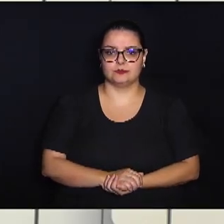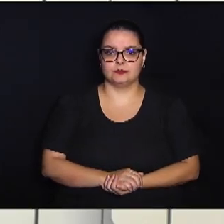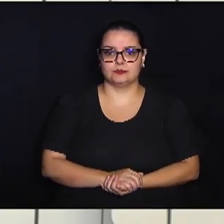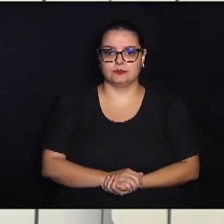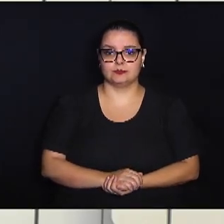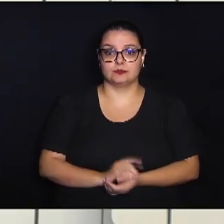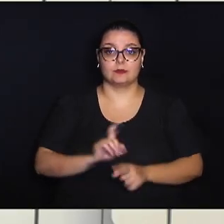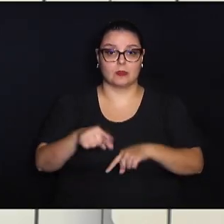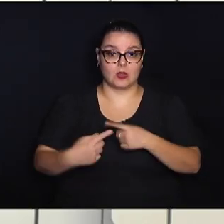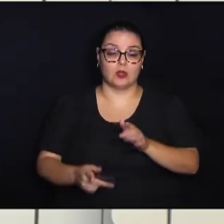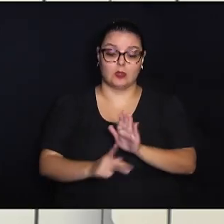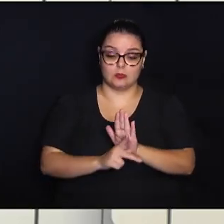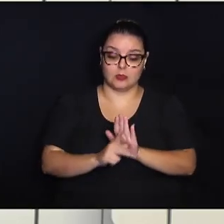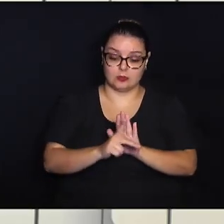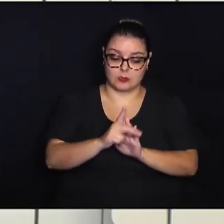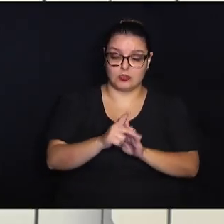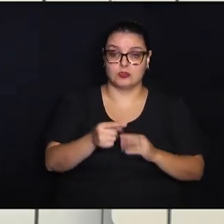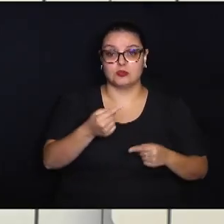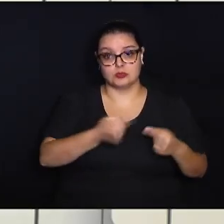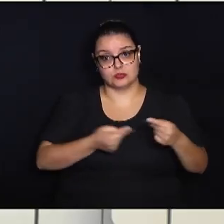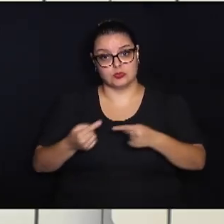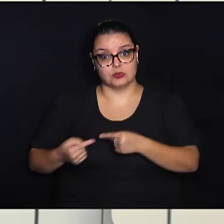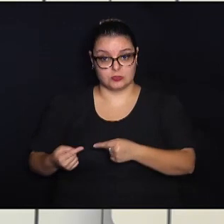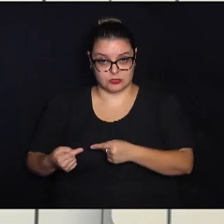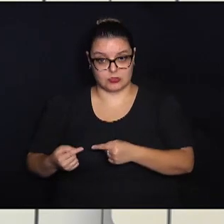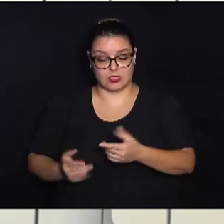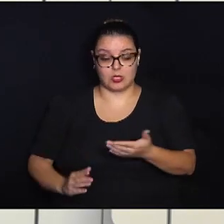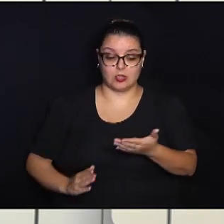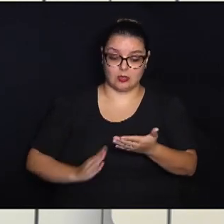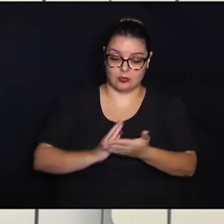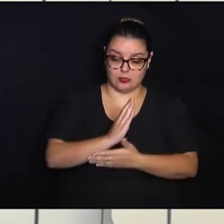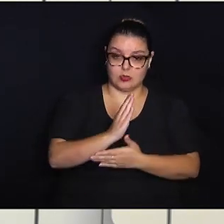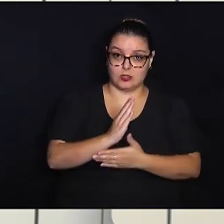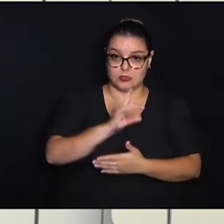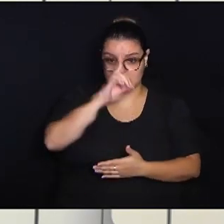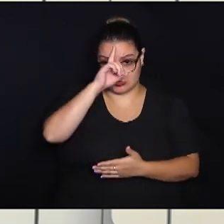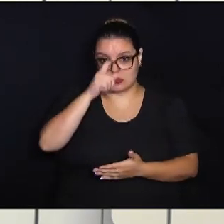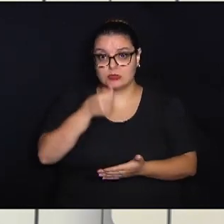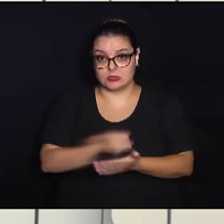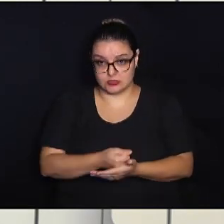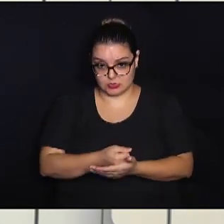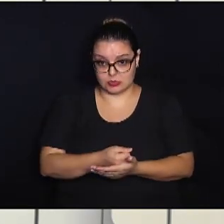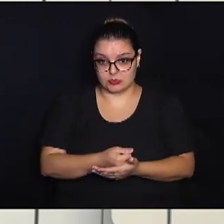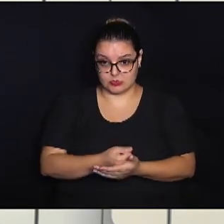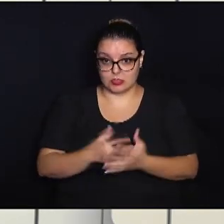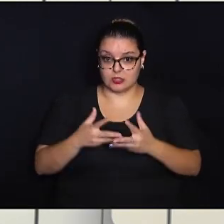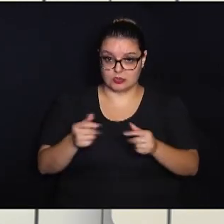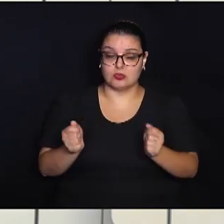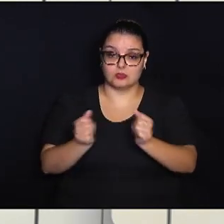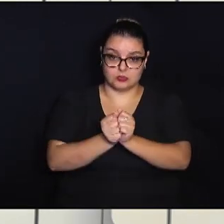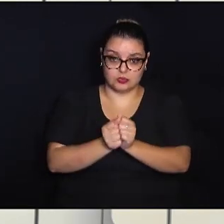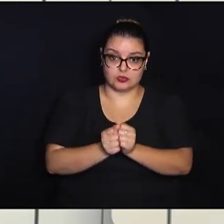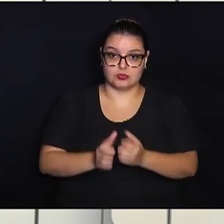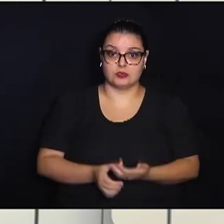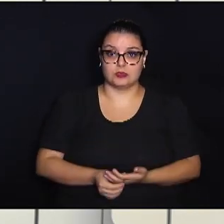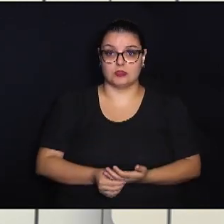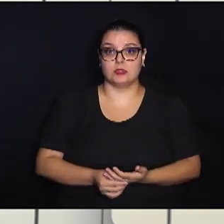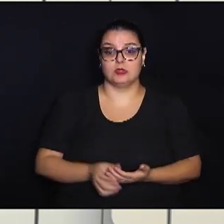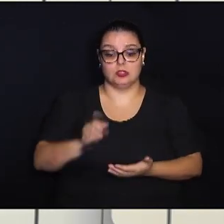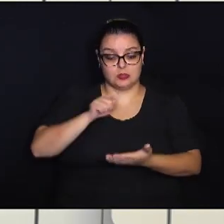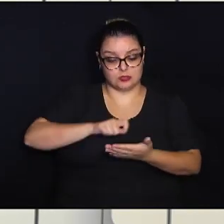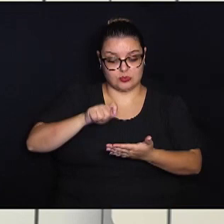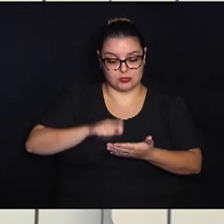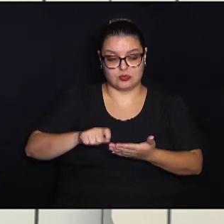Outro projeto que foi discutido, aprovado em definitivo e por unanimidade, é o de autoria do